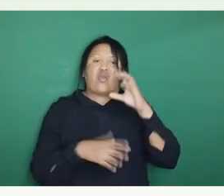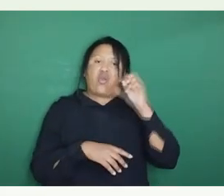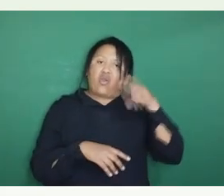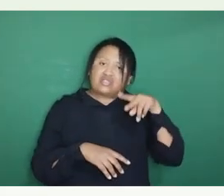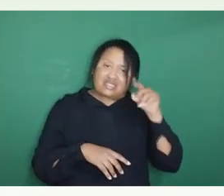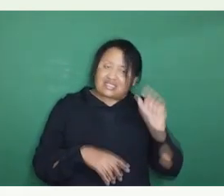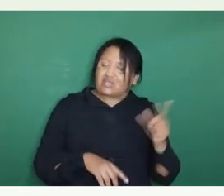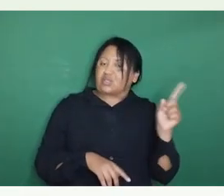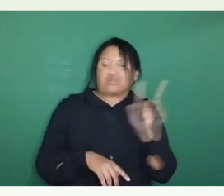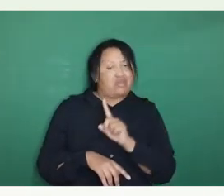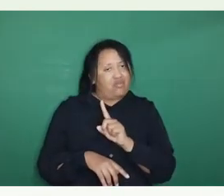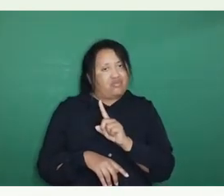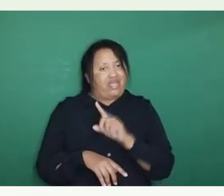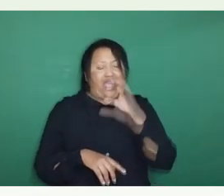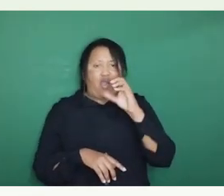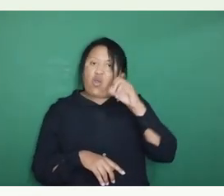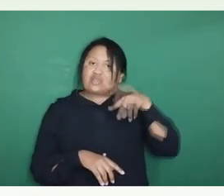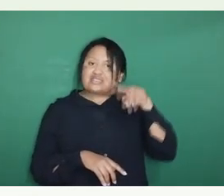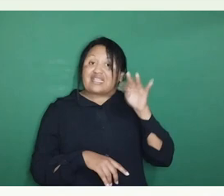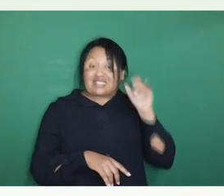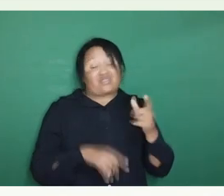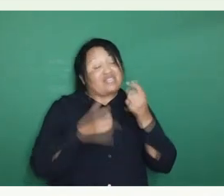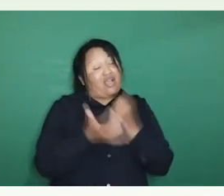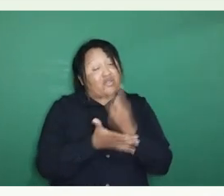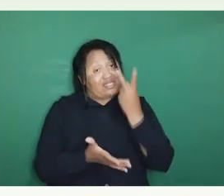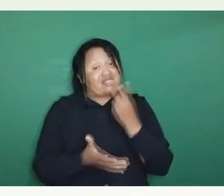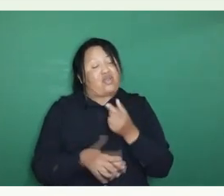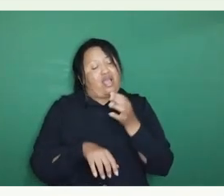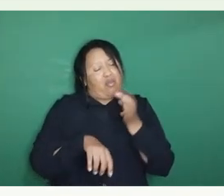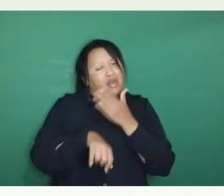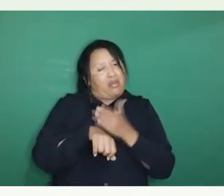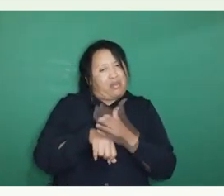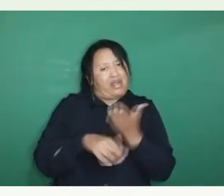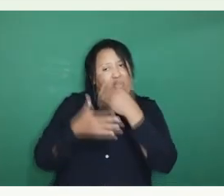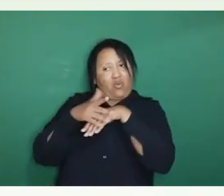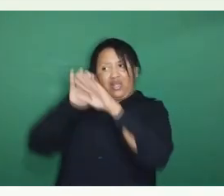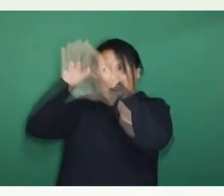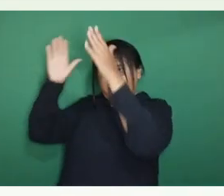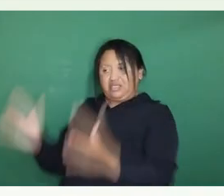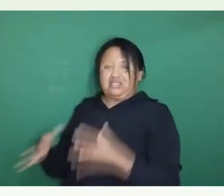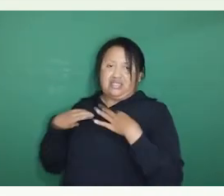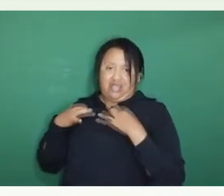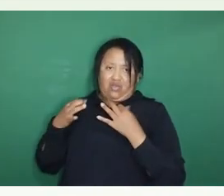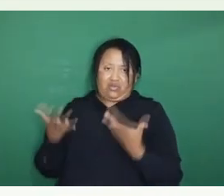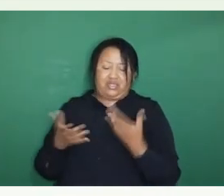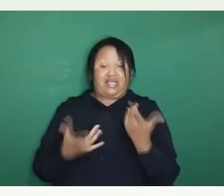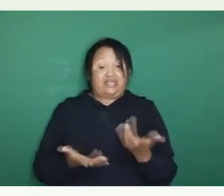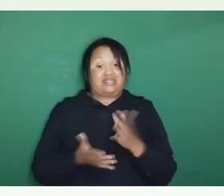eu teria condensação Então não é a condensação que tá acontecendo com as bolinhas de naftalina